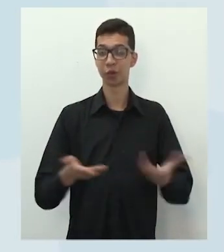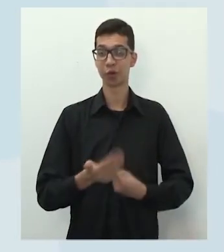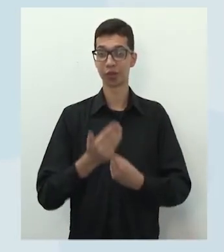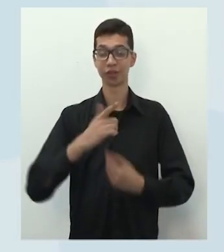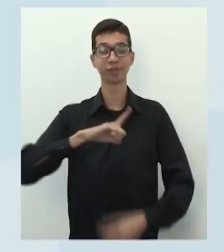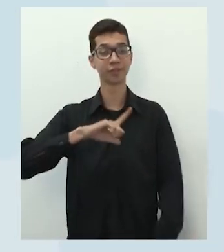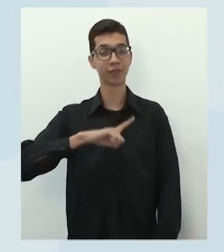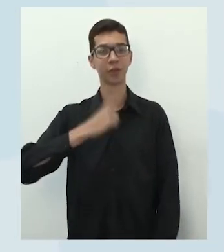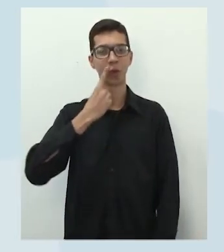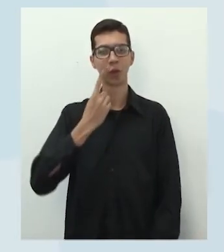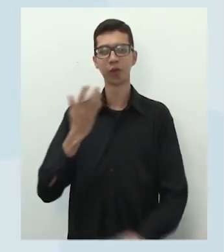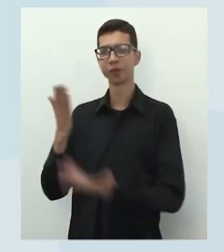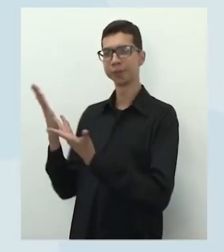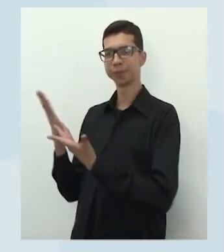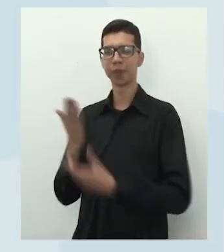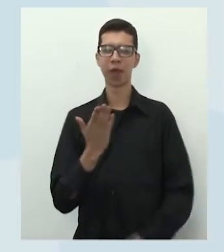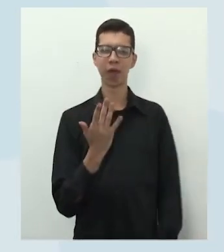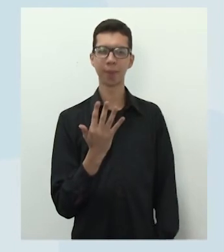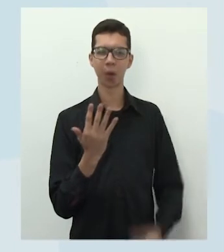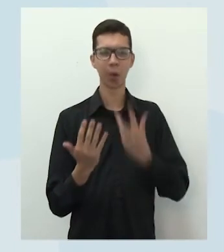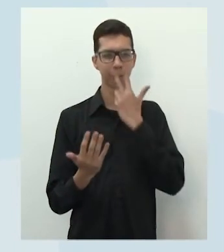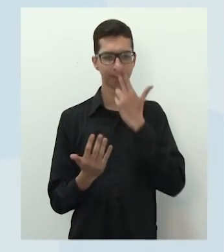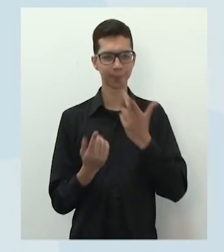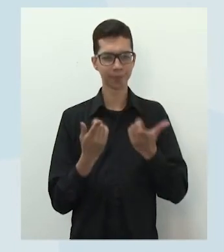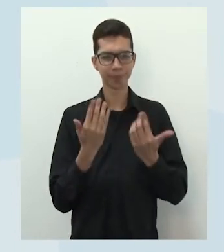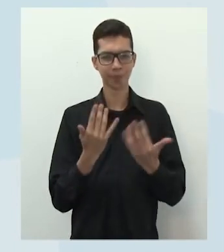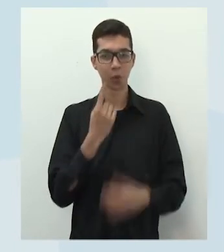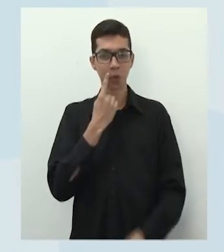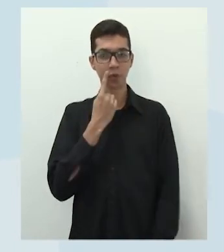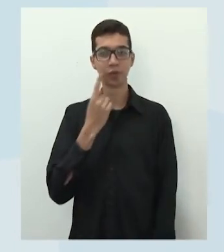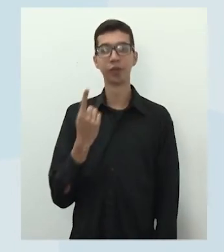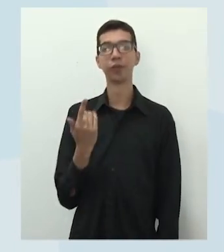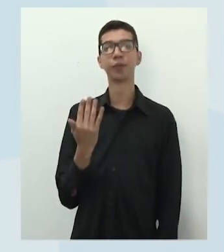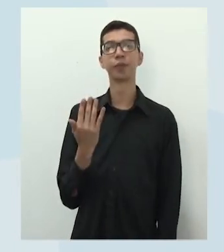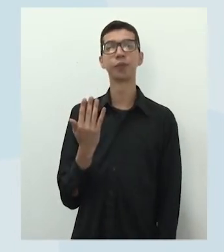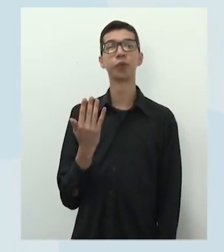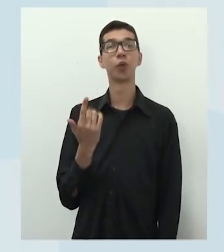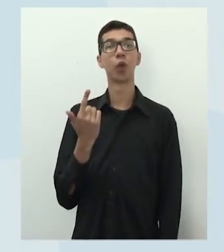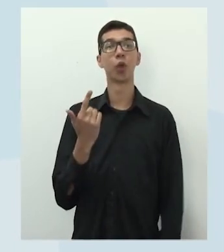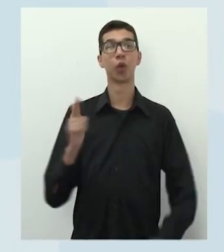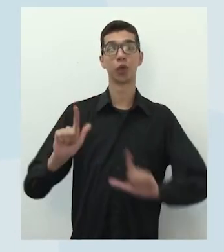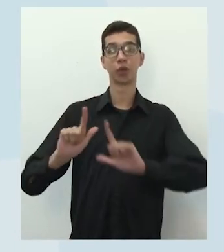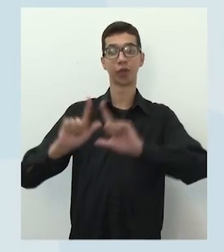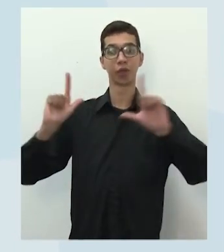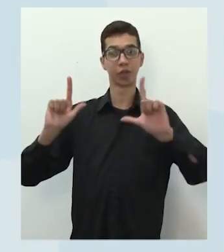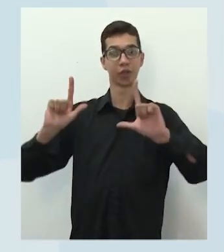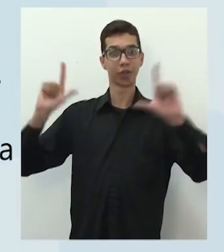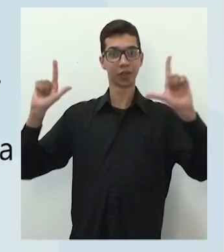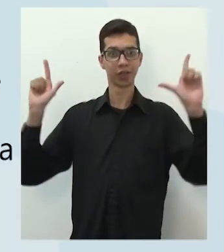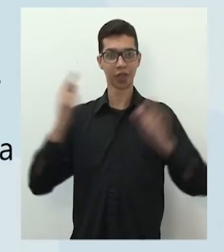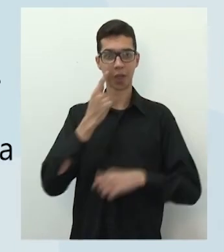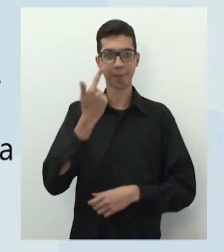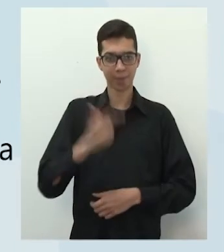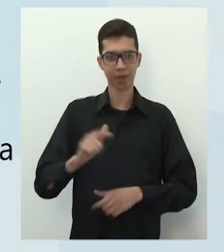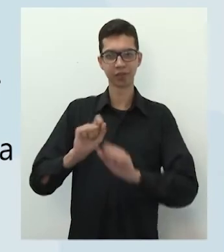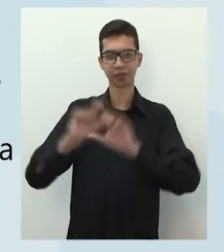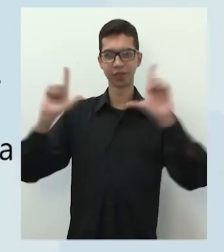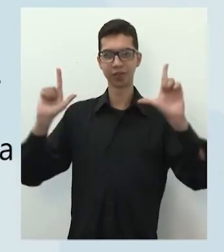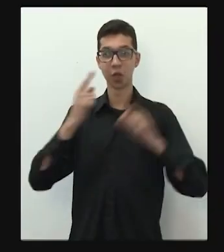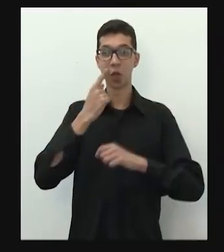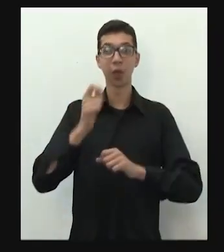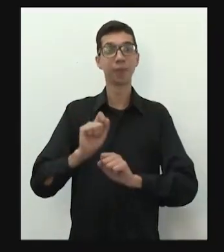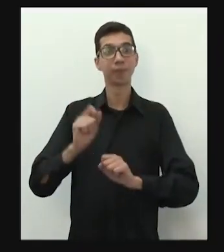desse nome. Eu não gosto desse nome porque essa deusa já é rebelde, ela já é zoadinha, né? Vocês já perceberam que tudo já começa